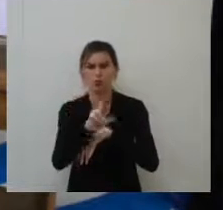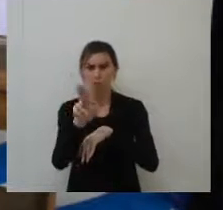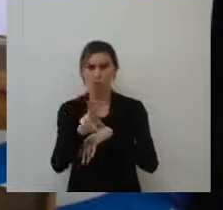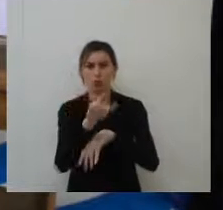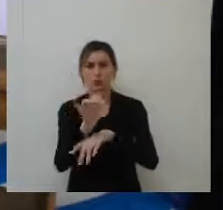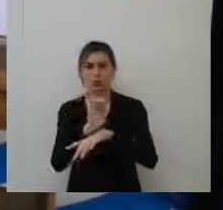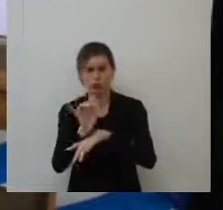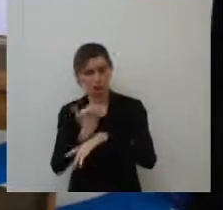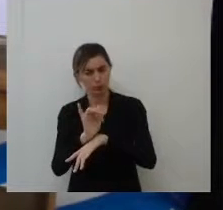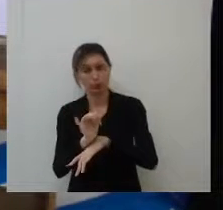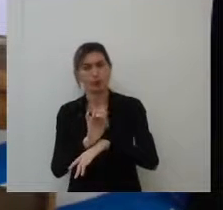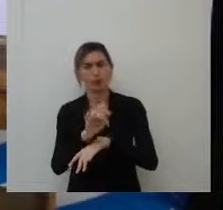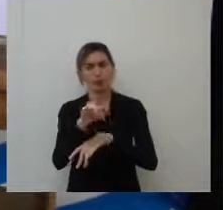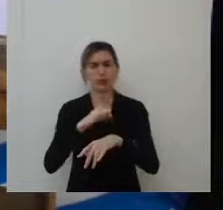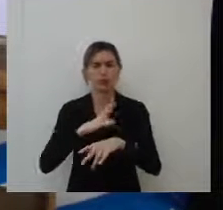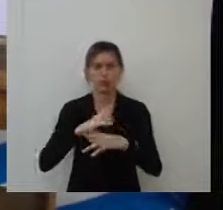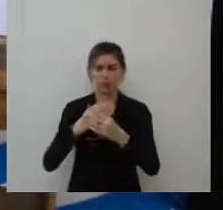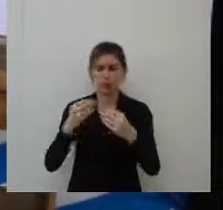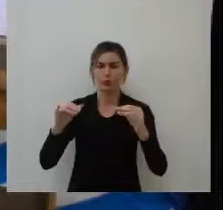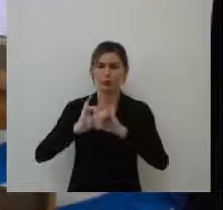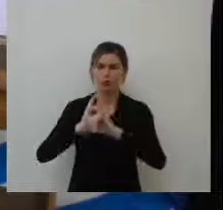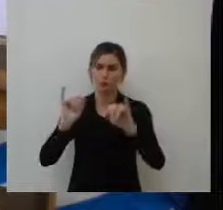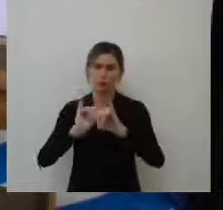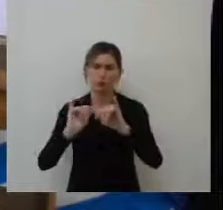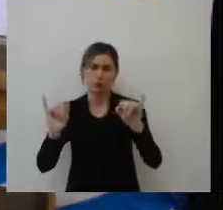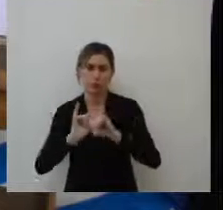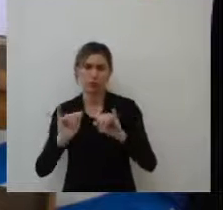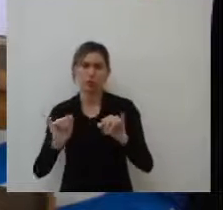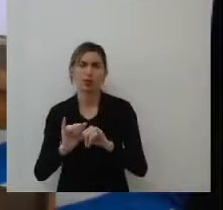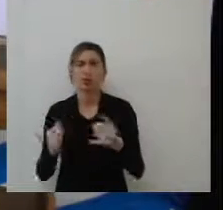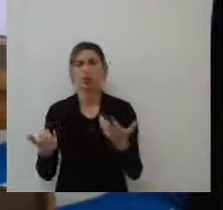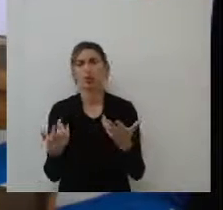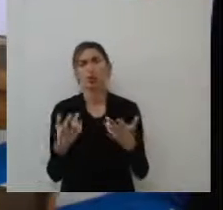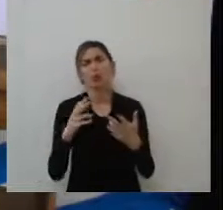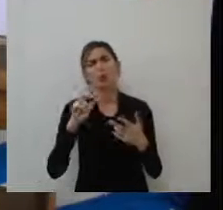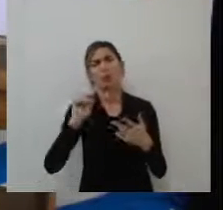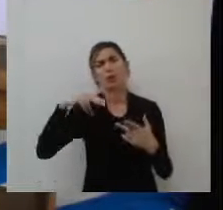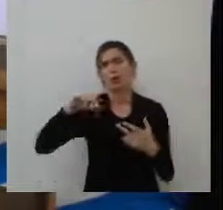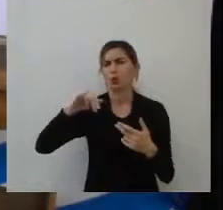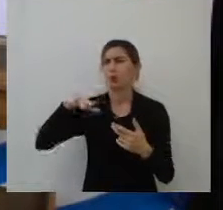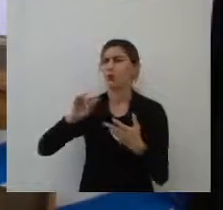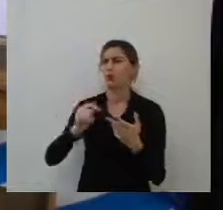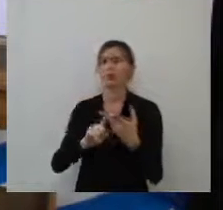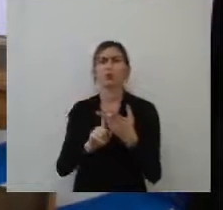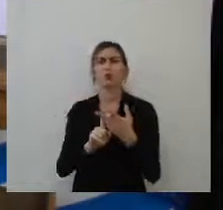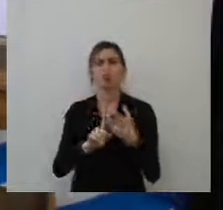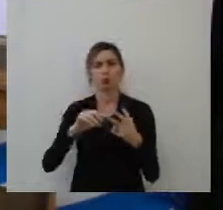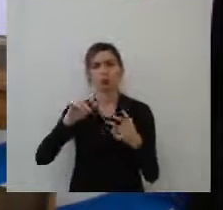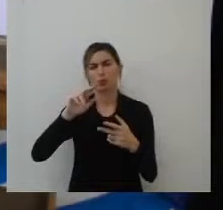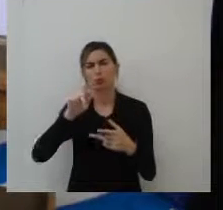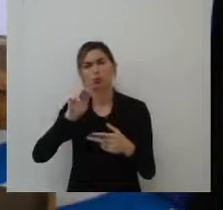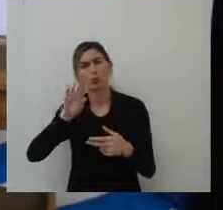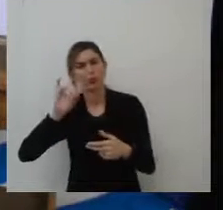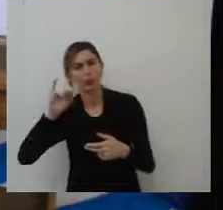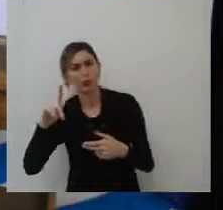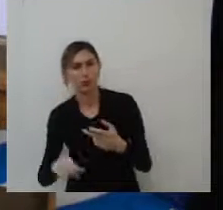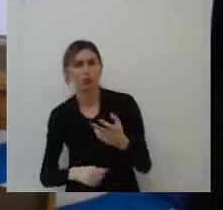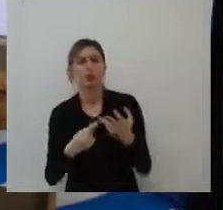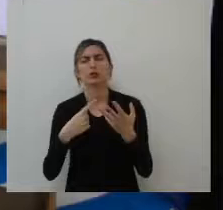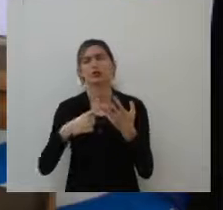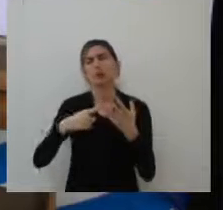muito o YouTube. Tá? O YouTube tem muita informação sobre os anônimos, tem muita informação também sobre o Greenpeace, tá?